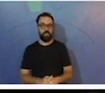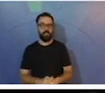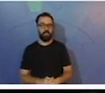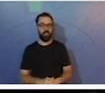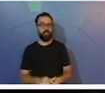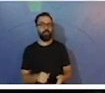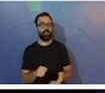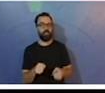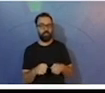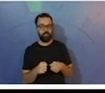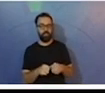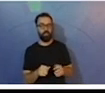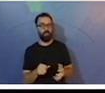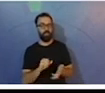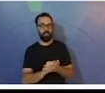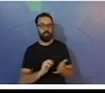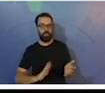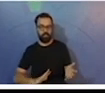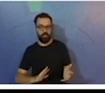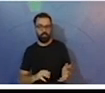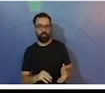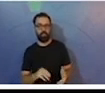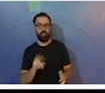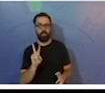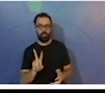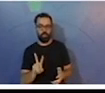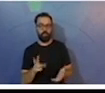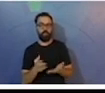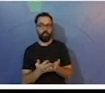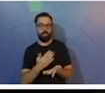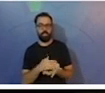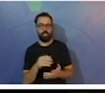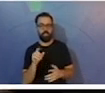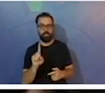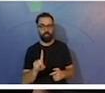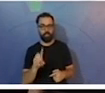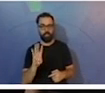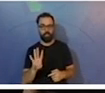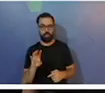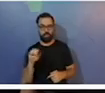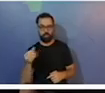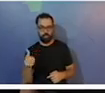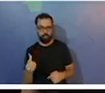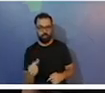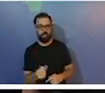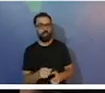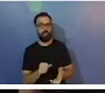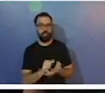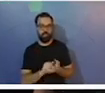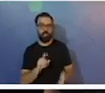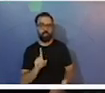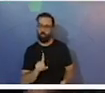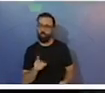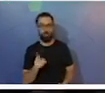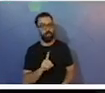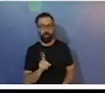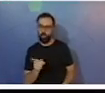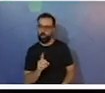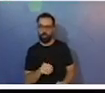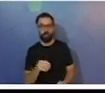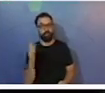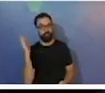fazer o exercício 2 da página 146. O 1, por enquanto, não, tá?